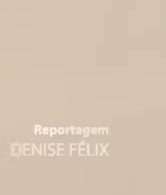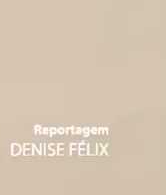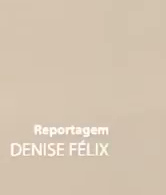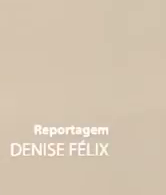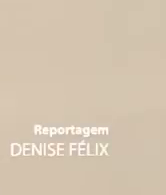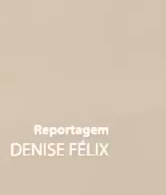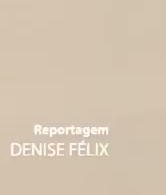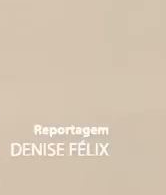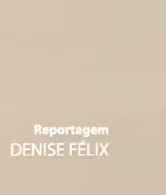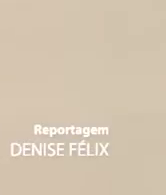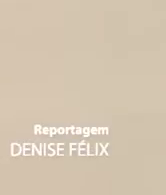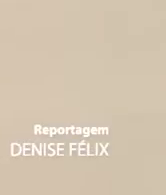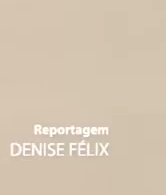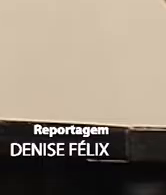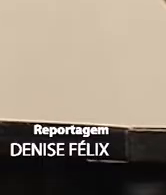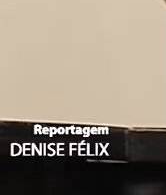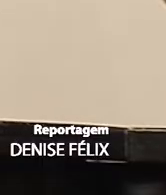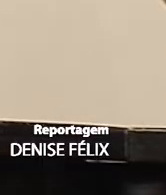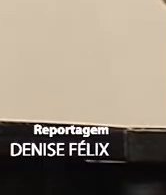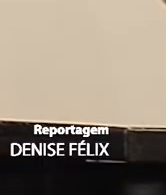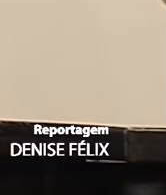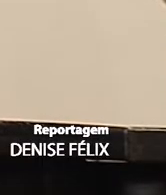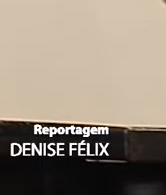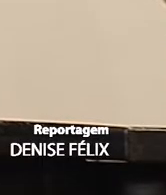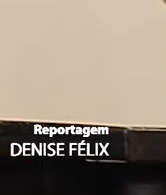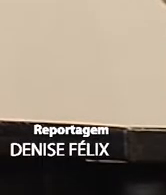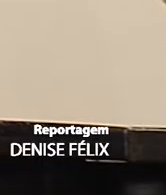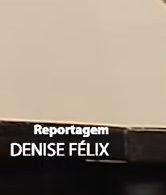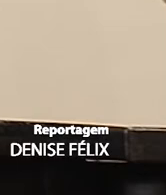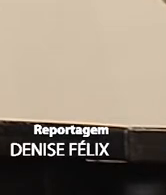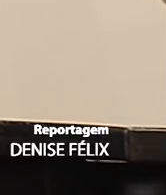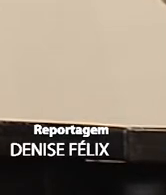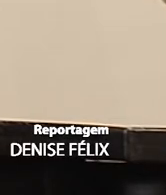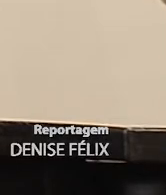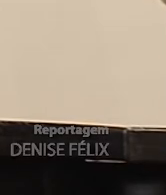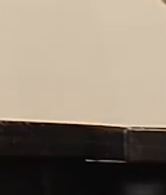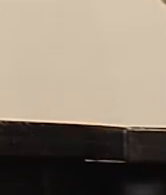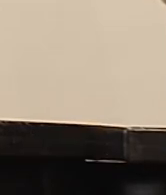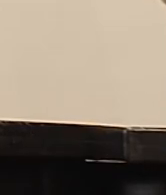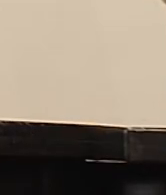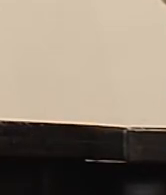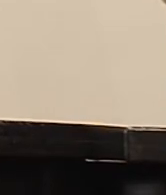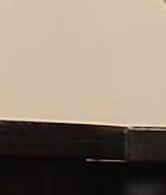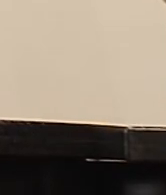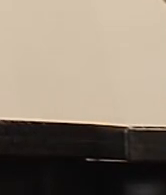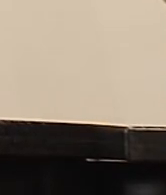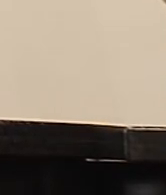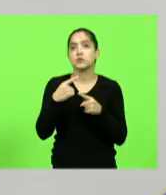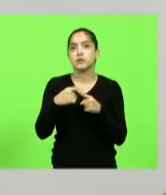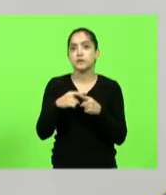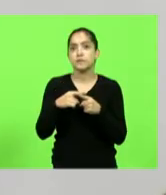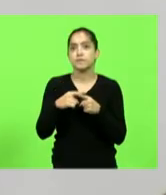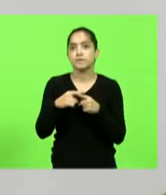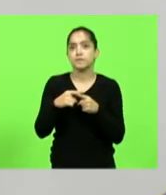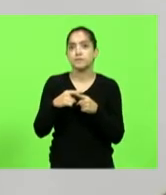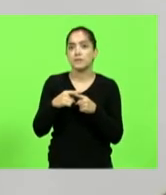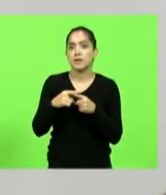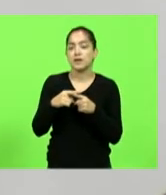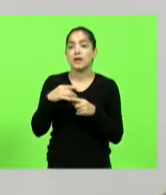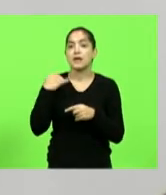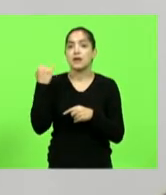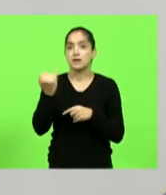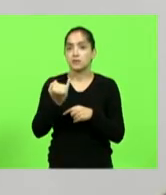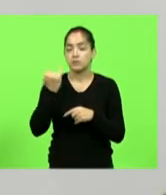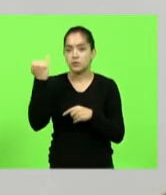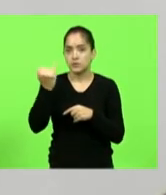desse cenário, a parlamentar destacou o papel da Assembleia Legislativa com o Observatório de Combate à Violência contra a Mulher. É muito importante que